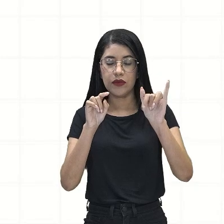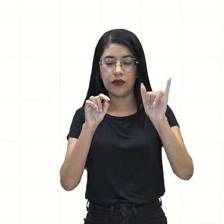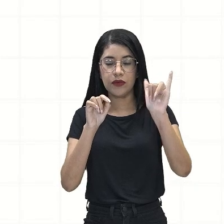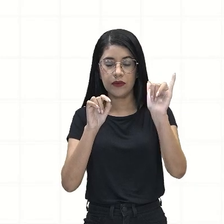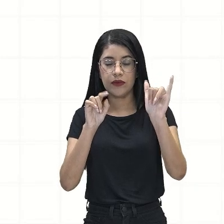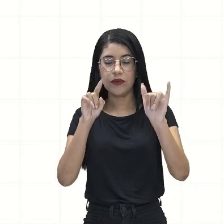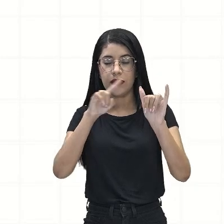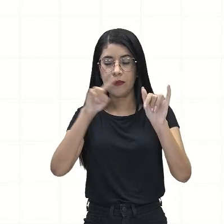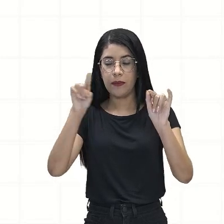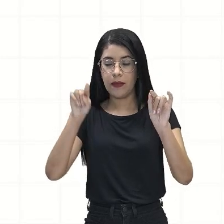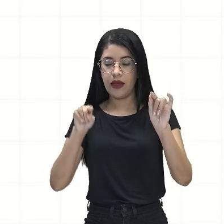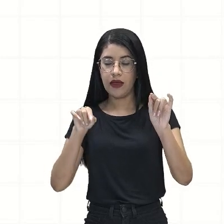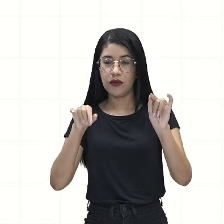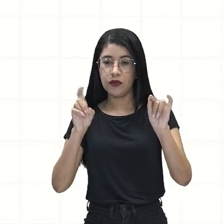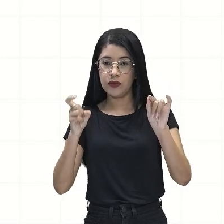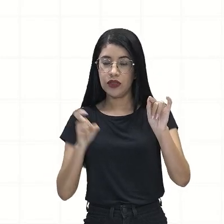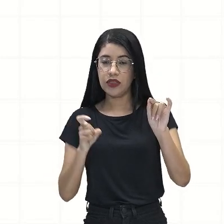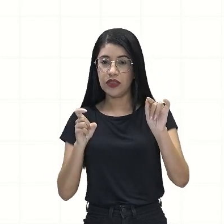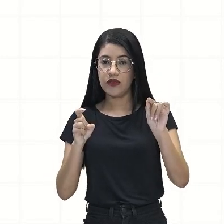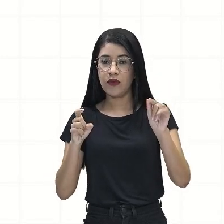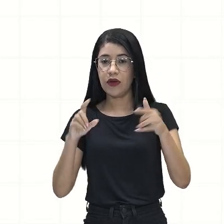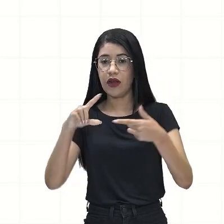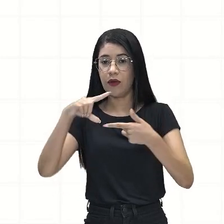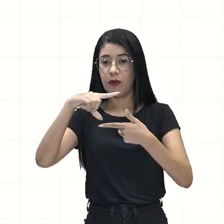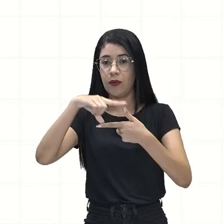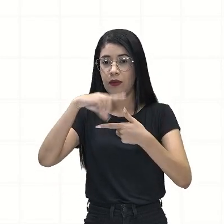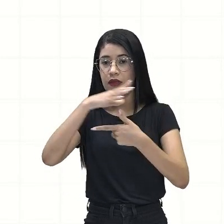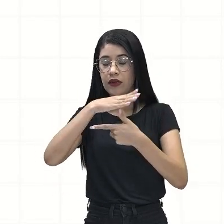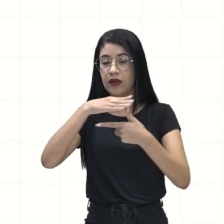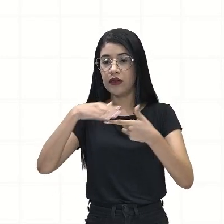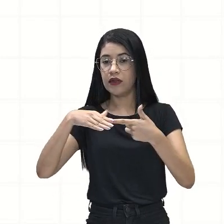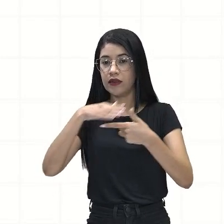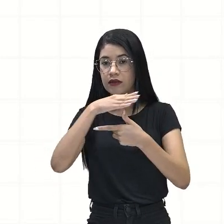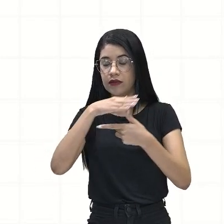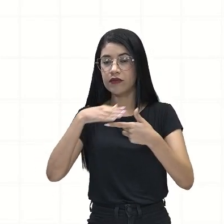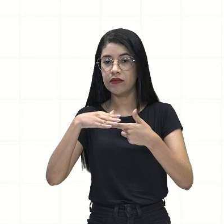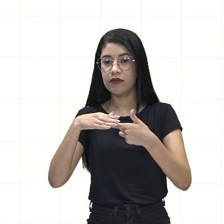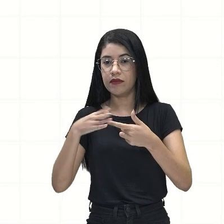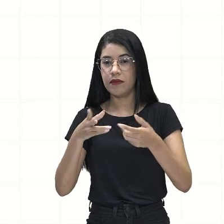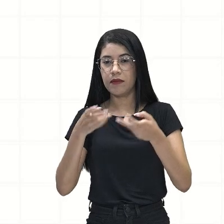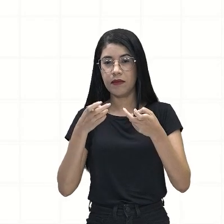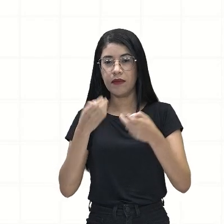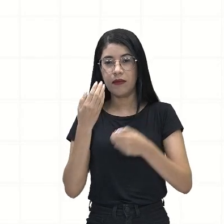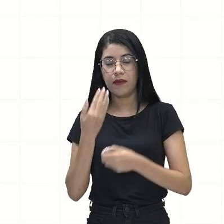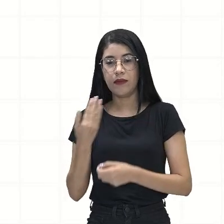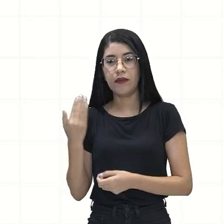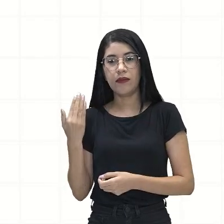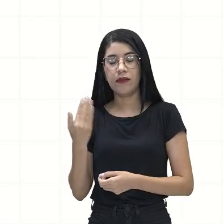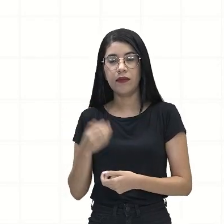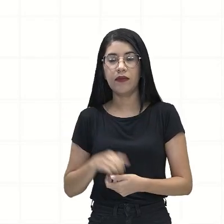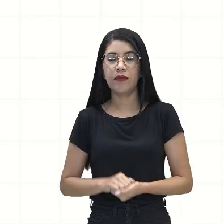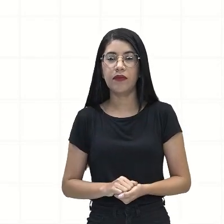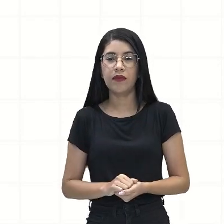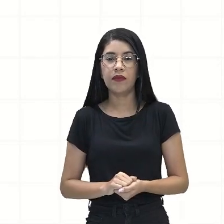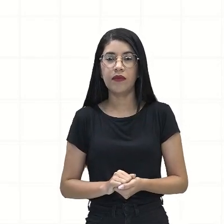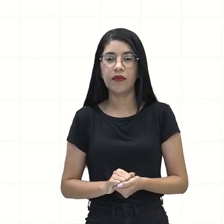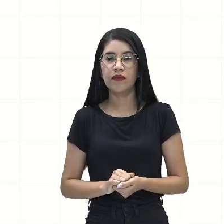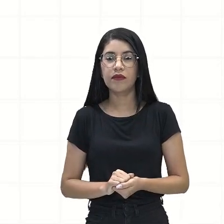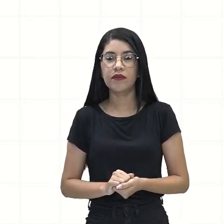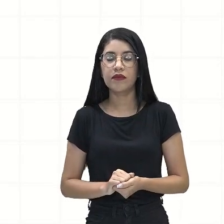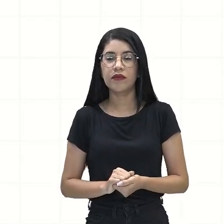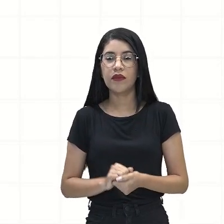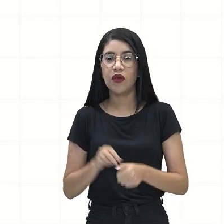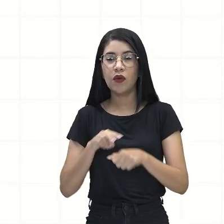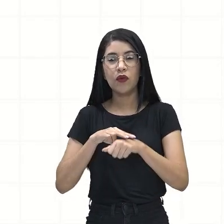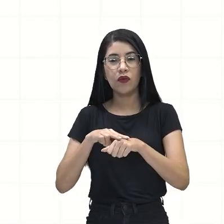um triângulo que é retângulo, né? Então, veja só, vou ligar de verde aqui o X do A. Olha só o que